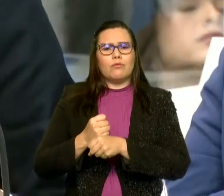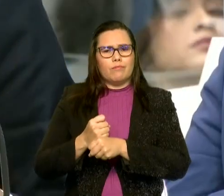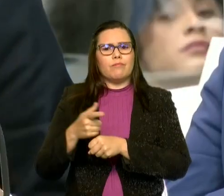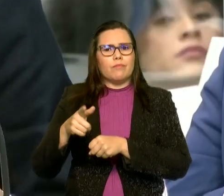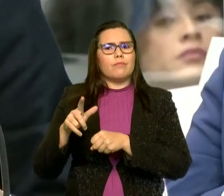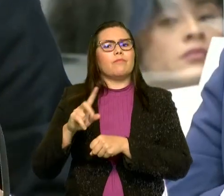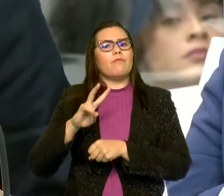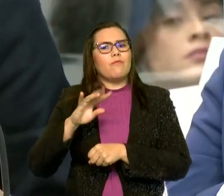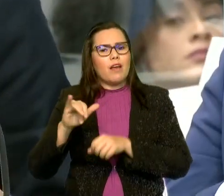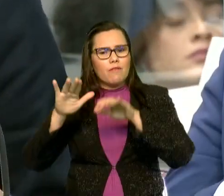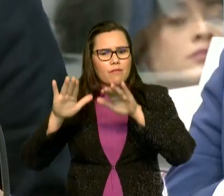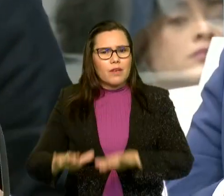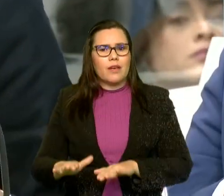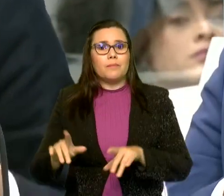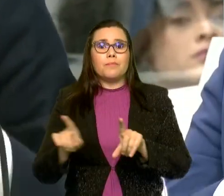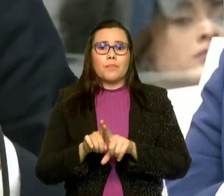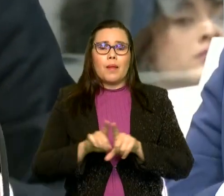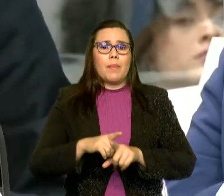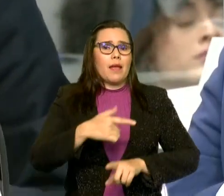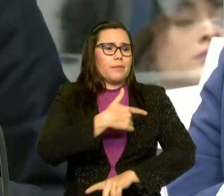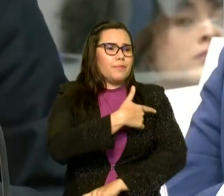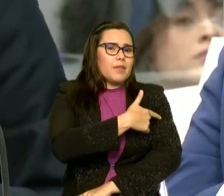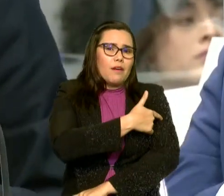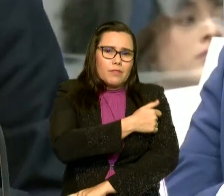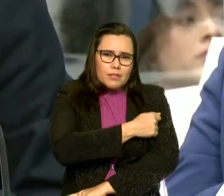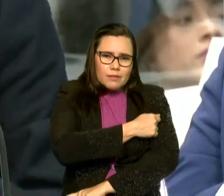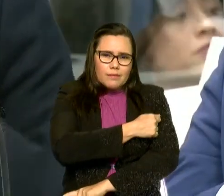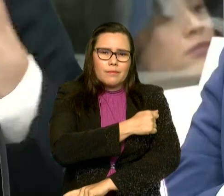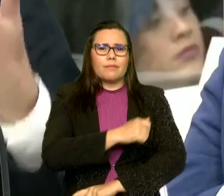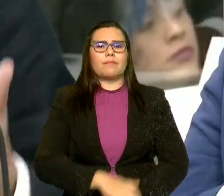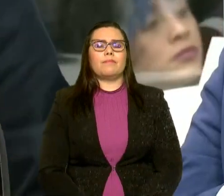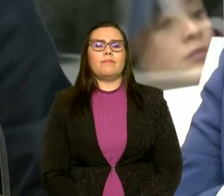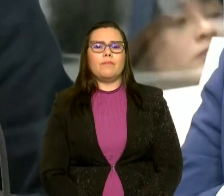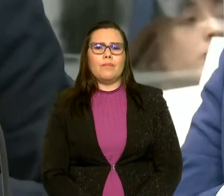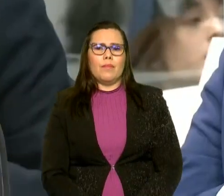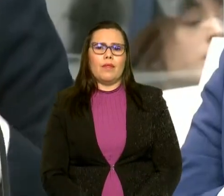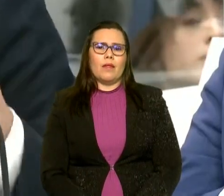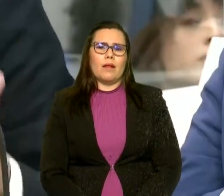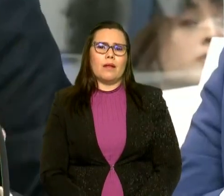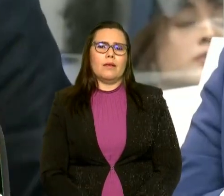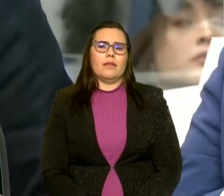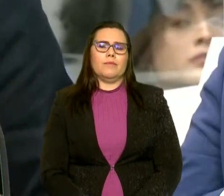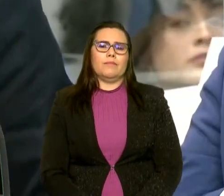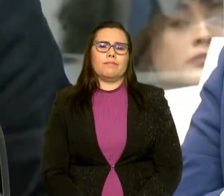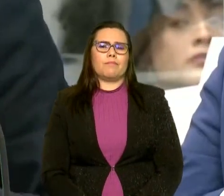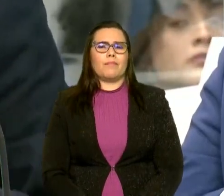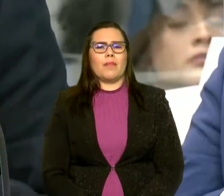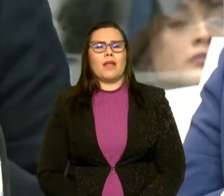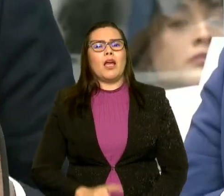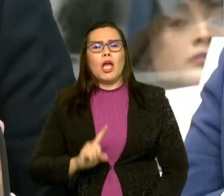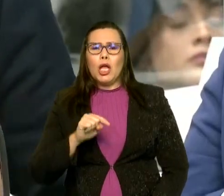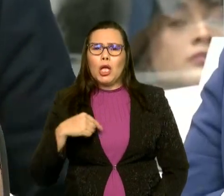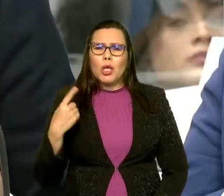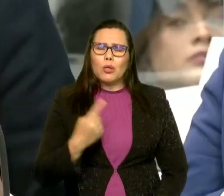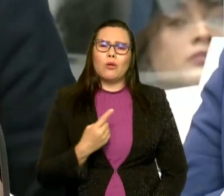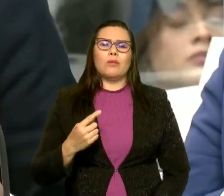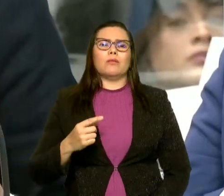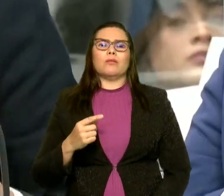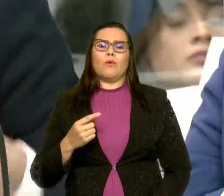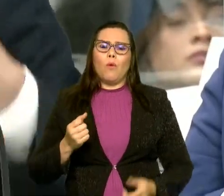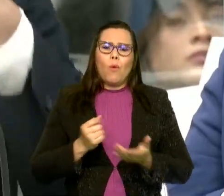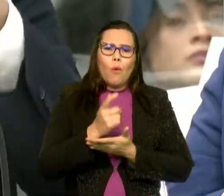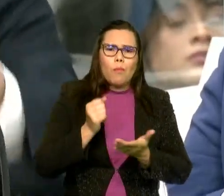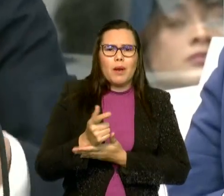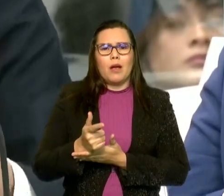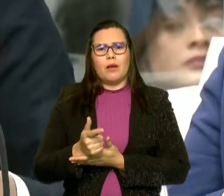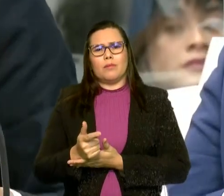vacina bivalente hoje e a gente corre o risco de perder milhões de reais, centenas de milhões de reais, porque a população não está indo mais se vacinar. A